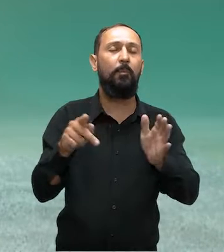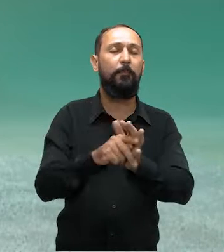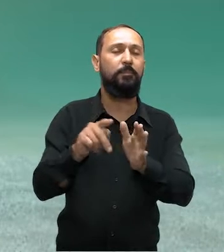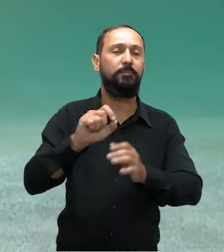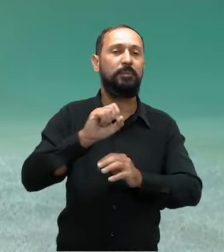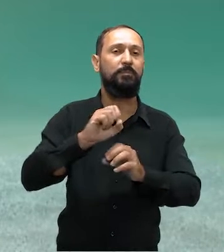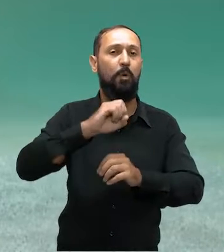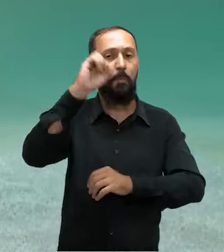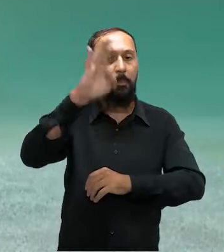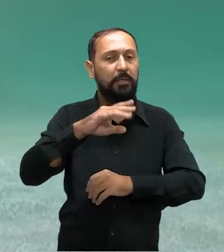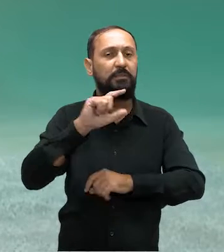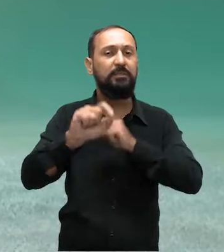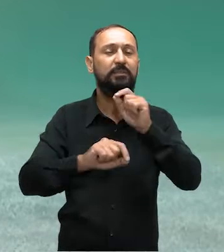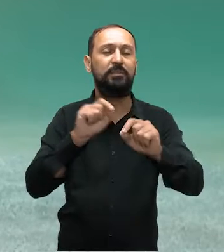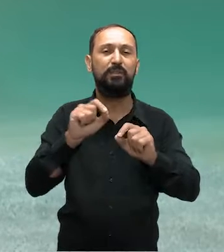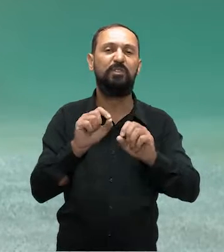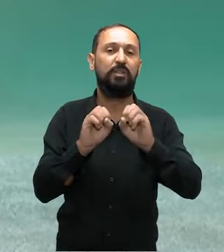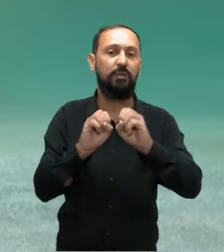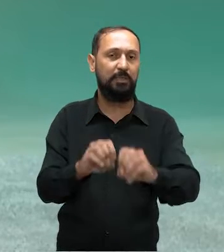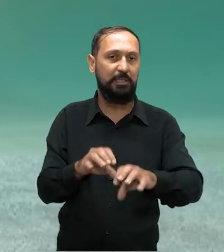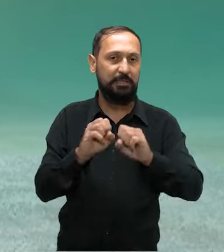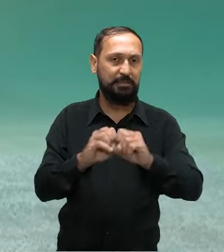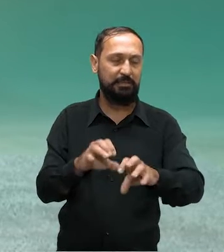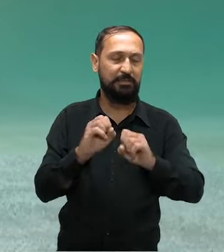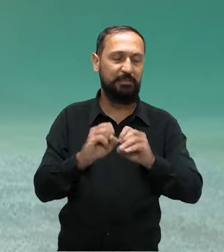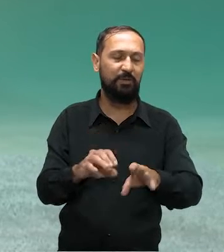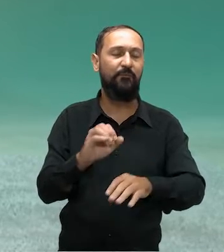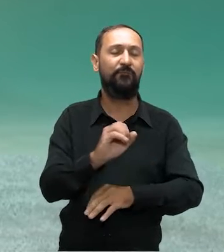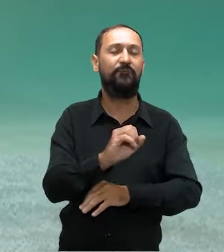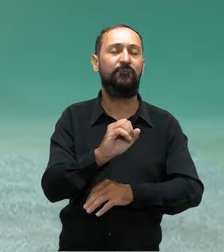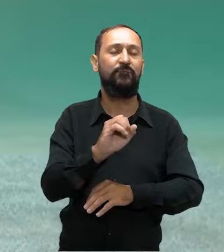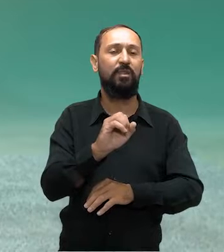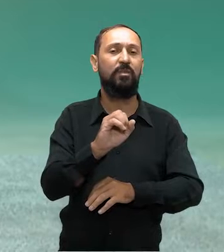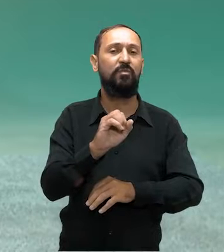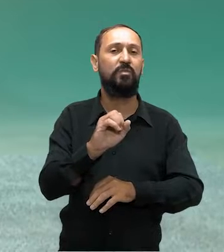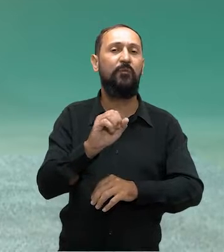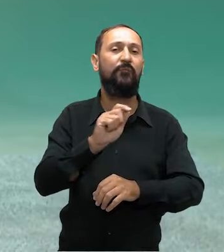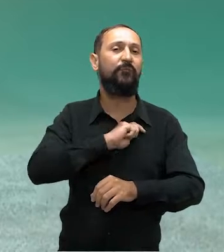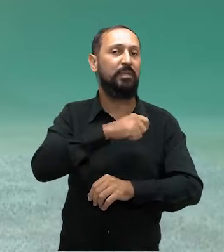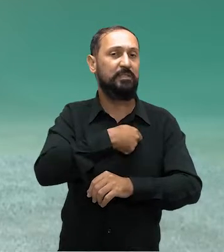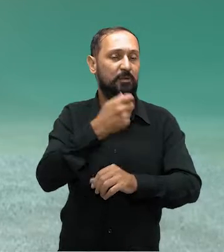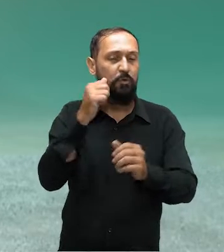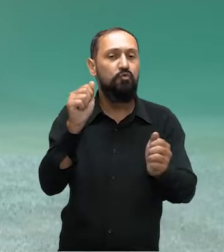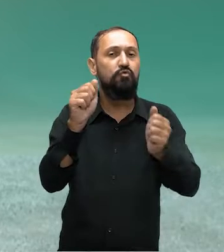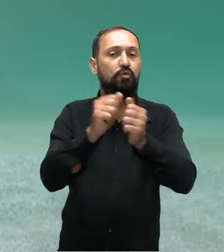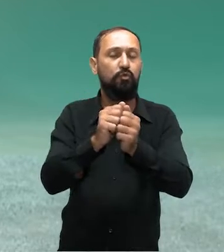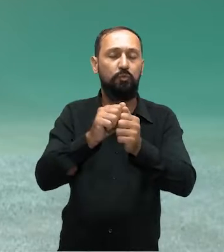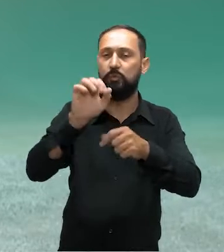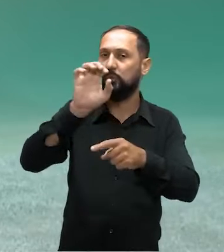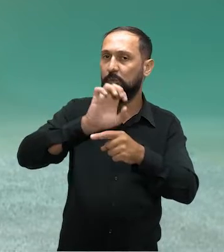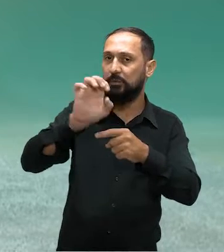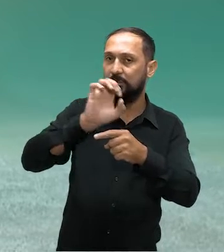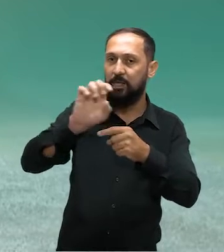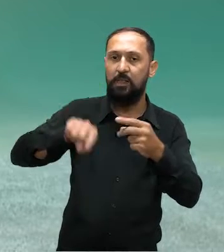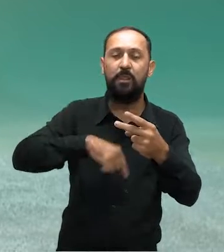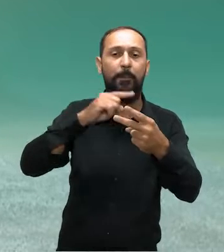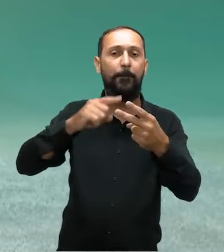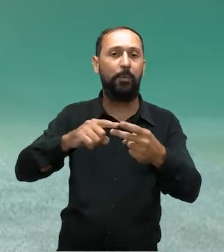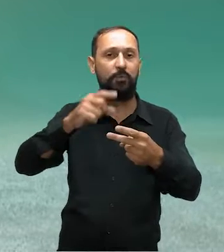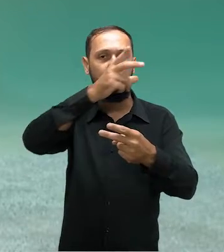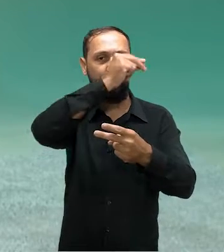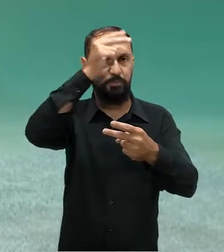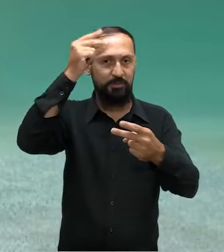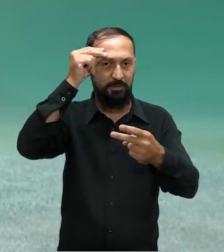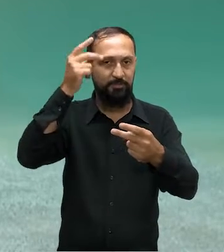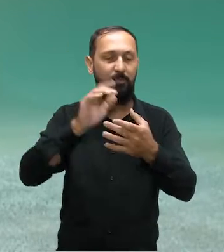Programa Nacional, onde todas as entidades estão... De educação fiscal, de PNEF. educação fiscal, onde estão todas nesse guarda-chuva, os estados,